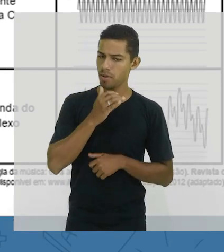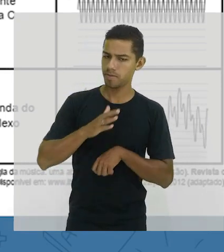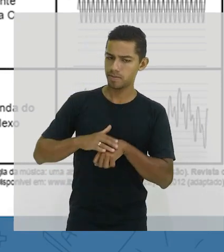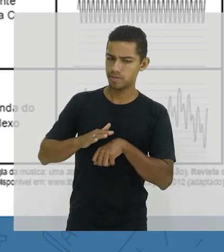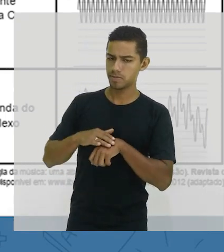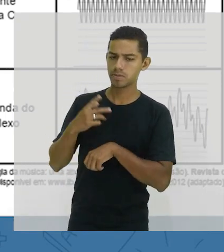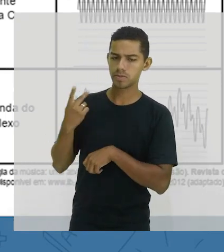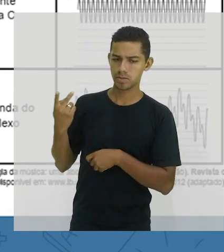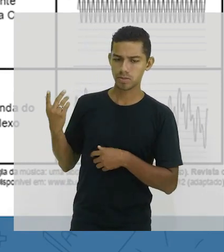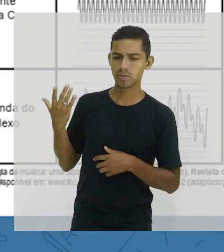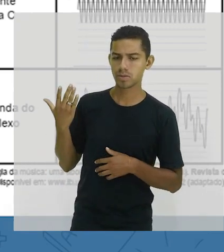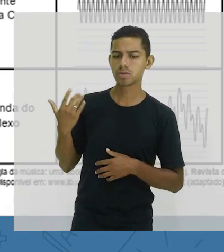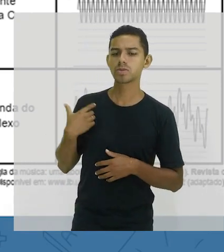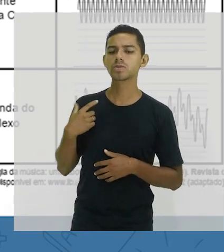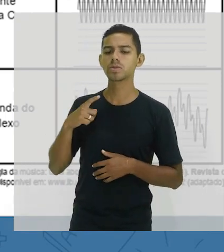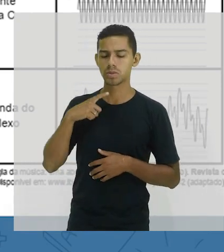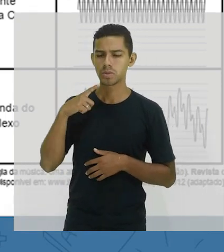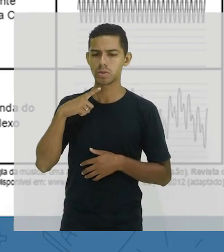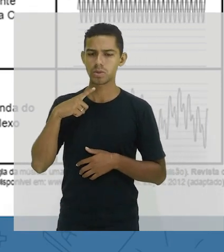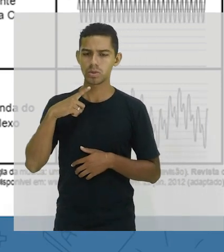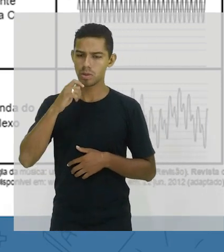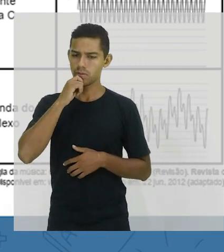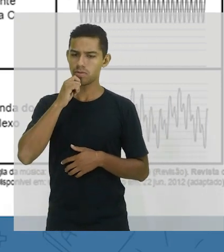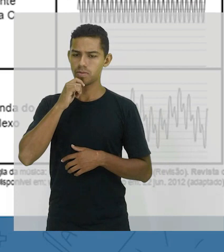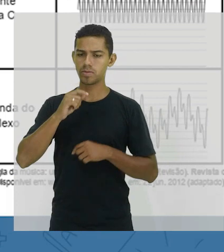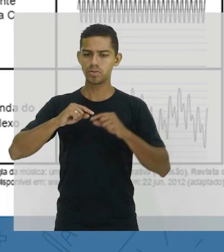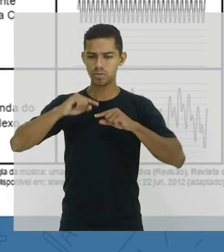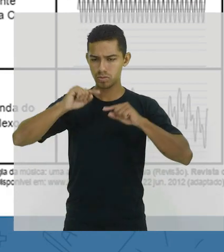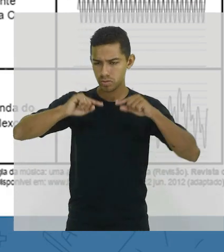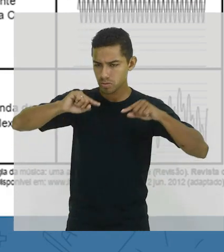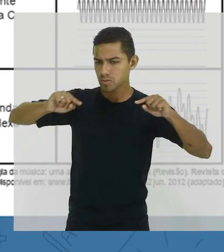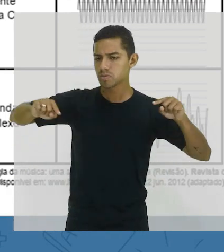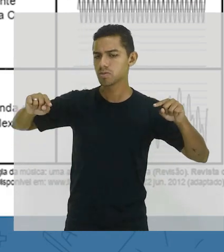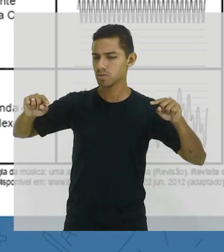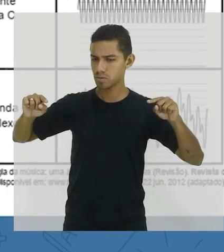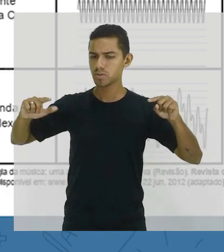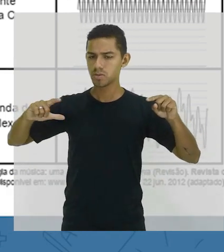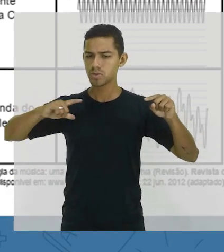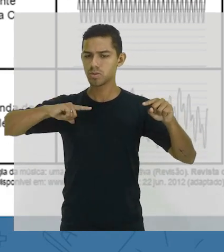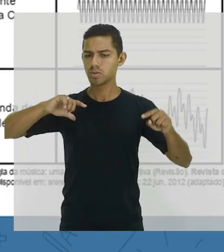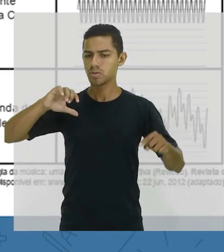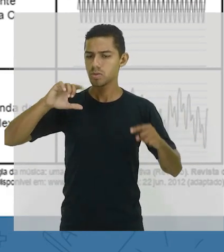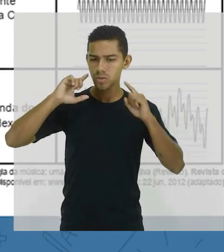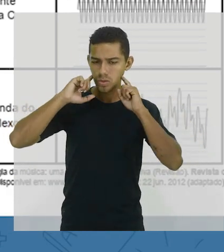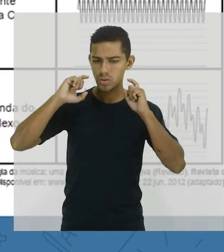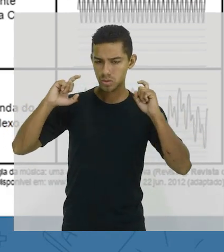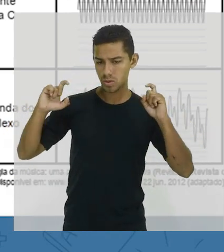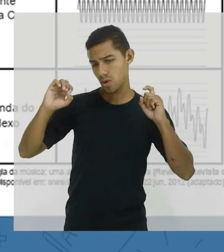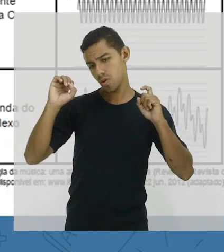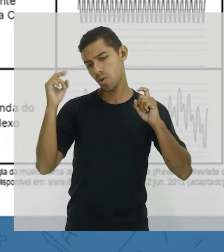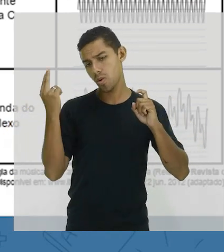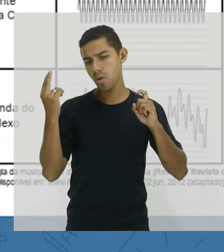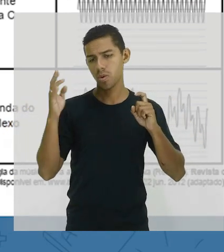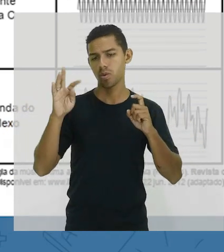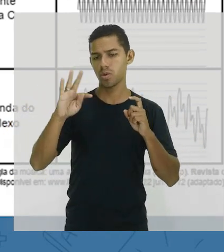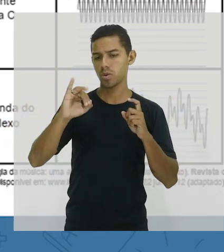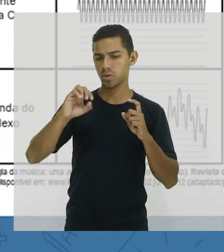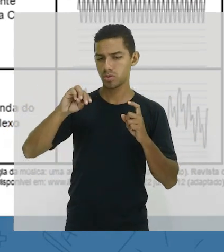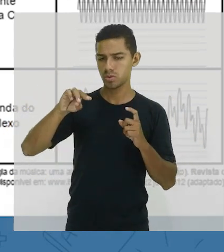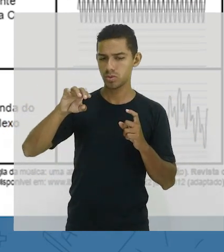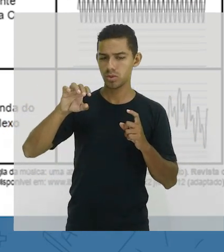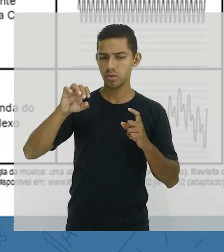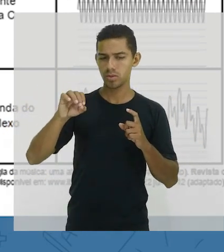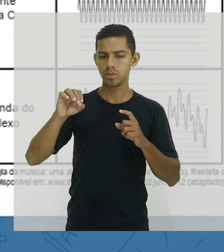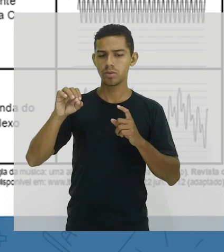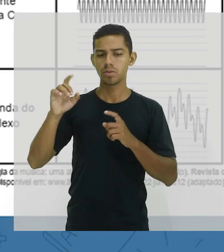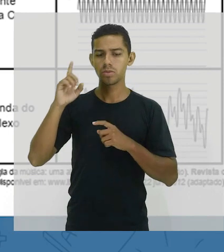composição carrega uma assinatura sônica, certo? Ou timbre do corpo que a produz. Então nós